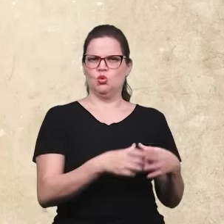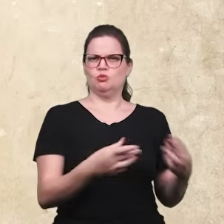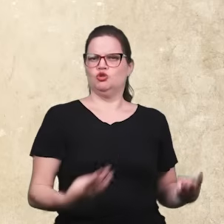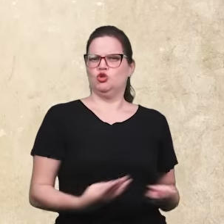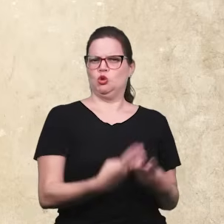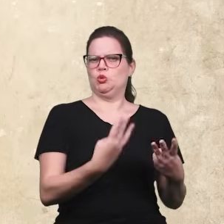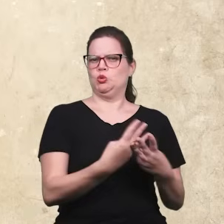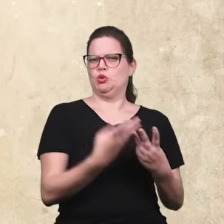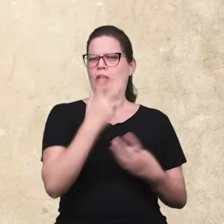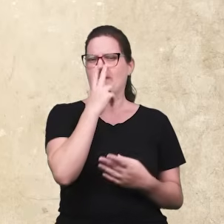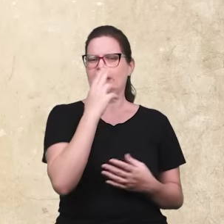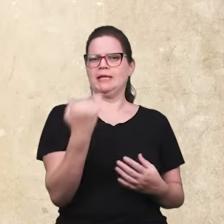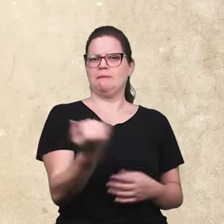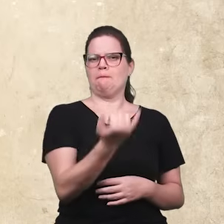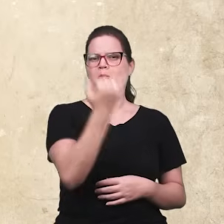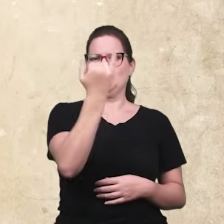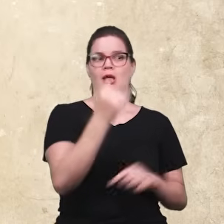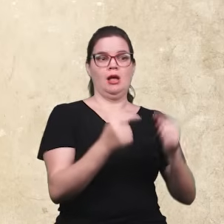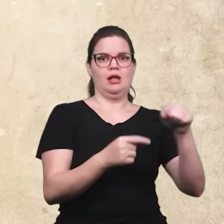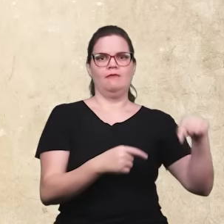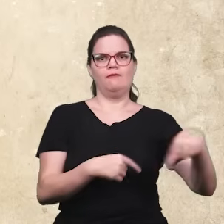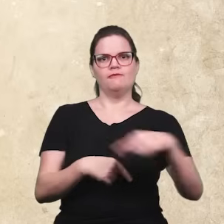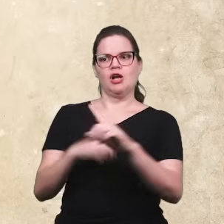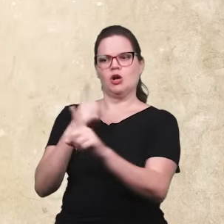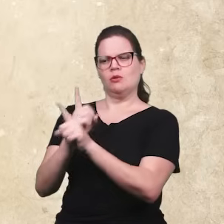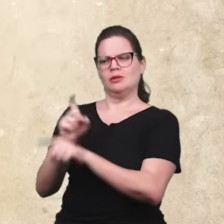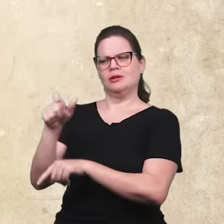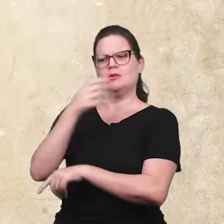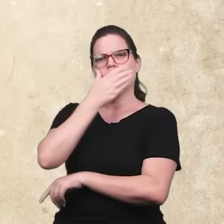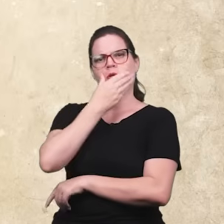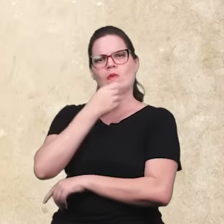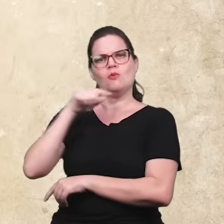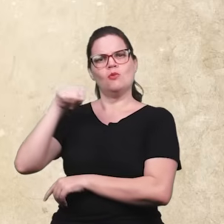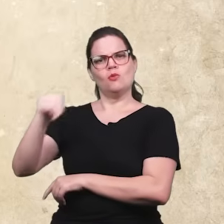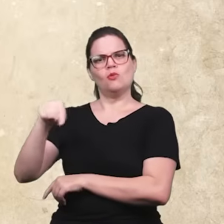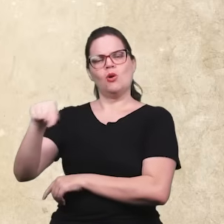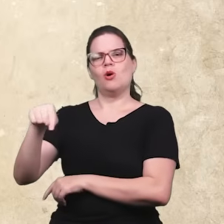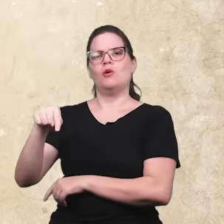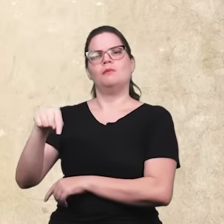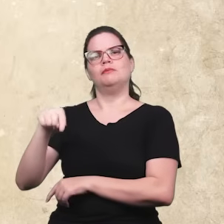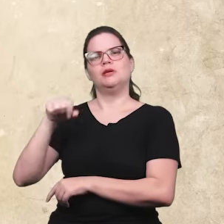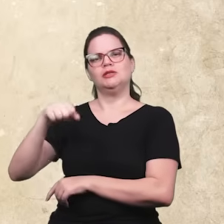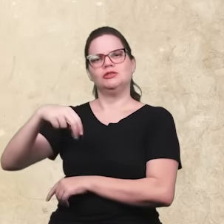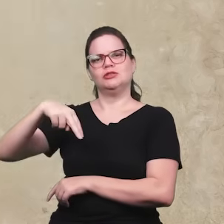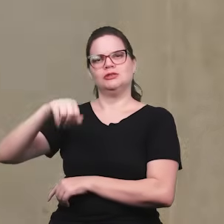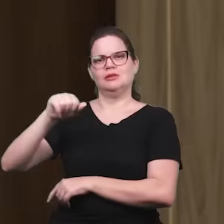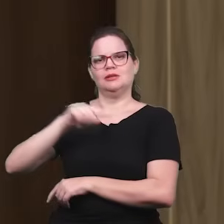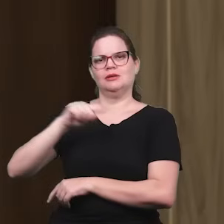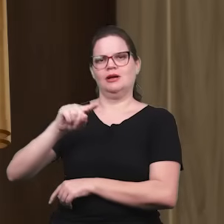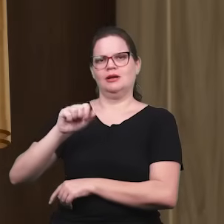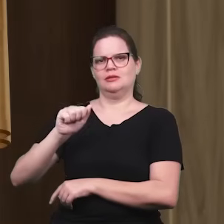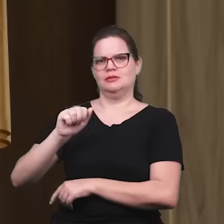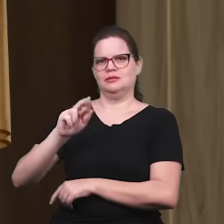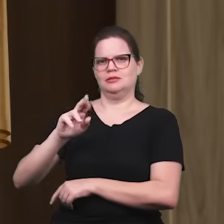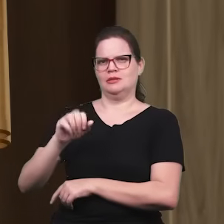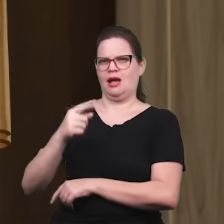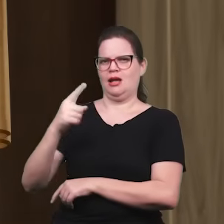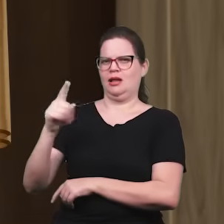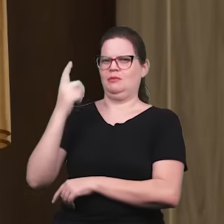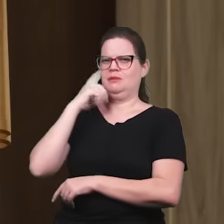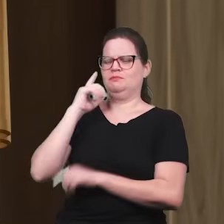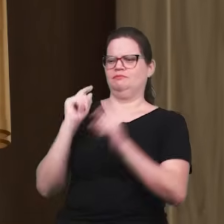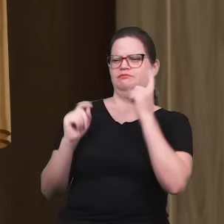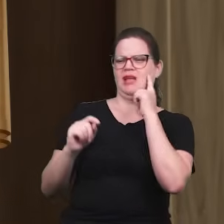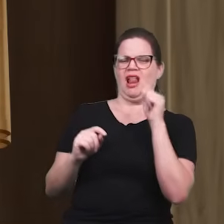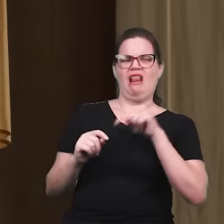de Nazaré, que já havia um certo menosprezo, né, pode vir alguma